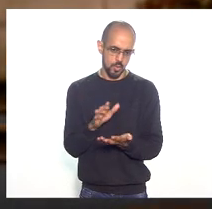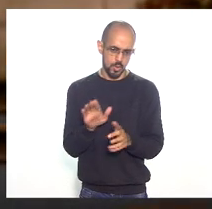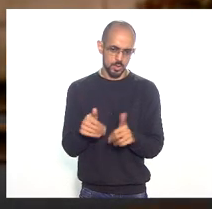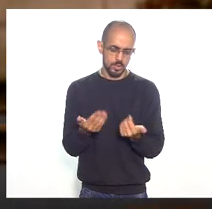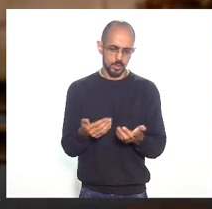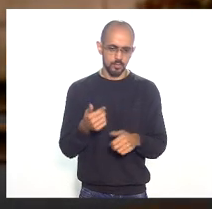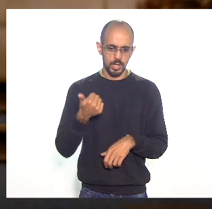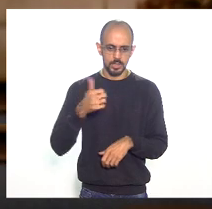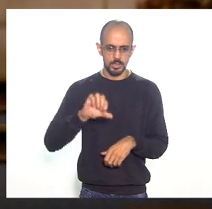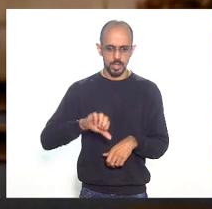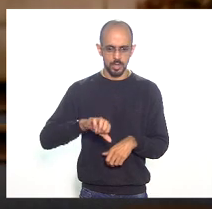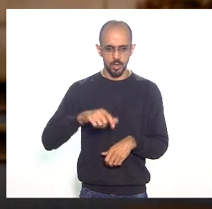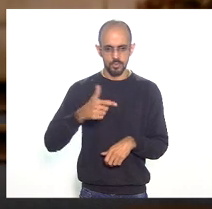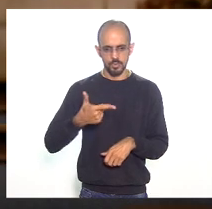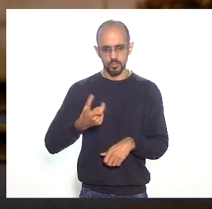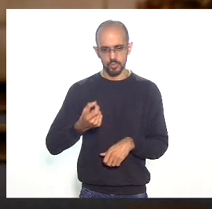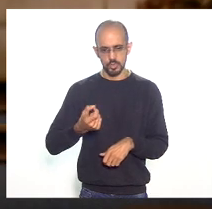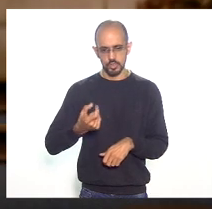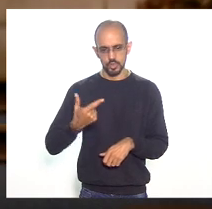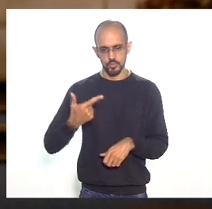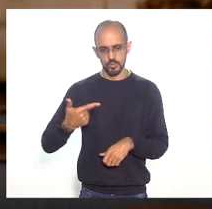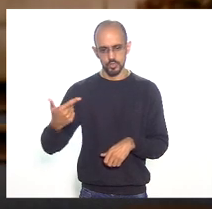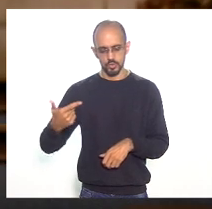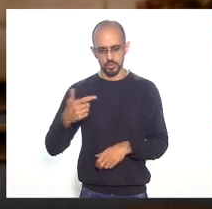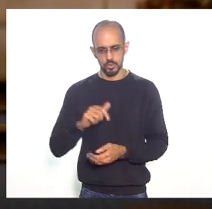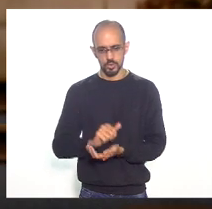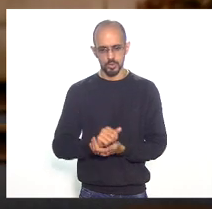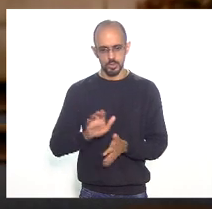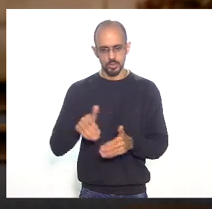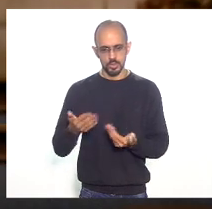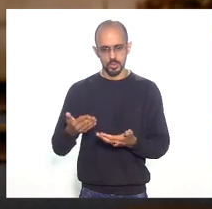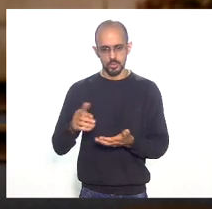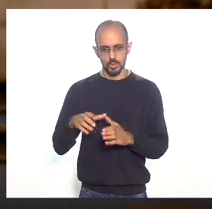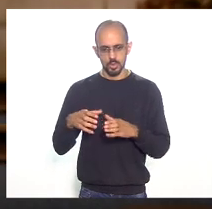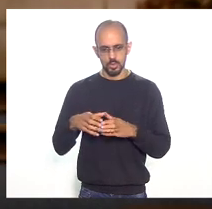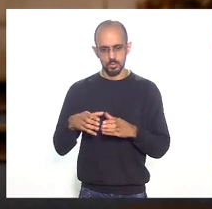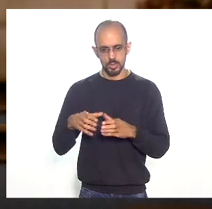19, 20 e 42. Pela comissão de educação, deputado Flávio,